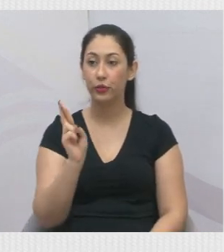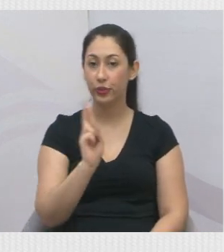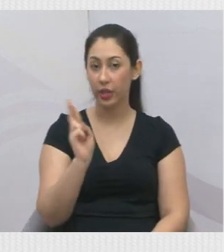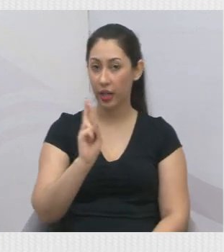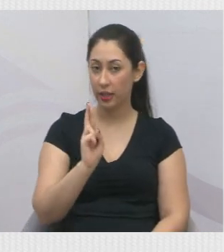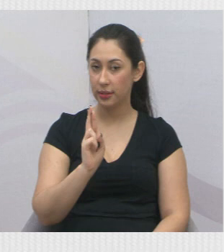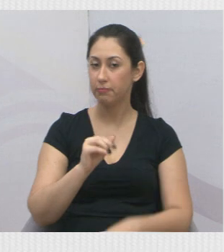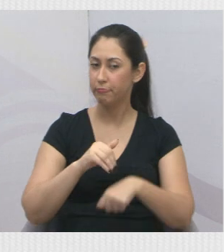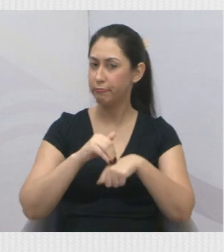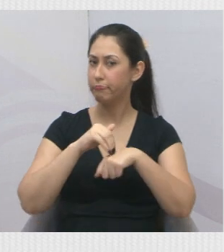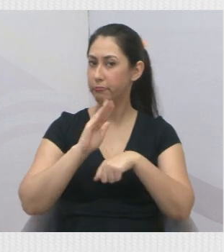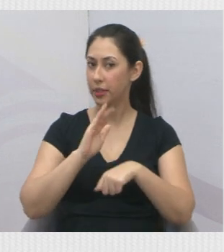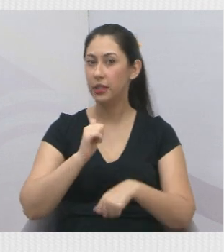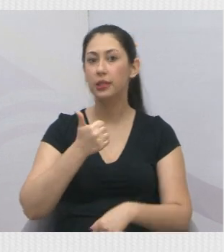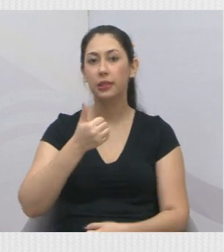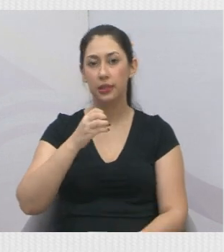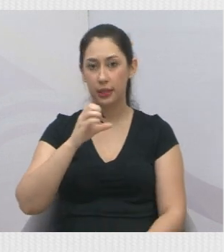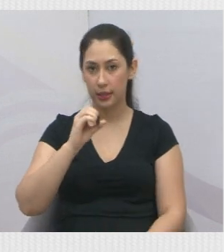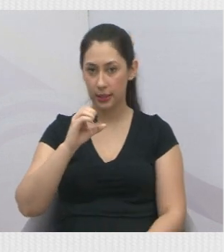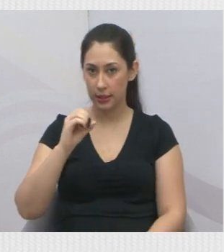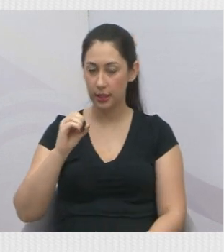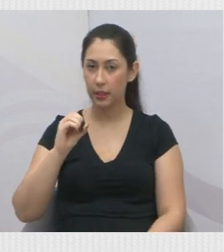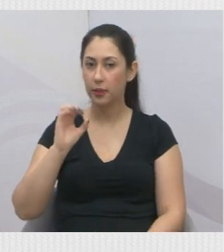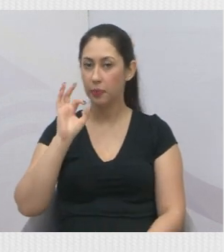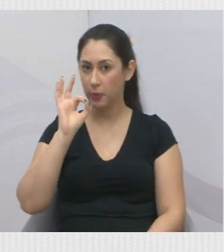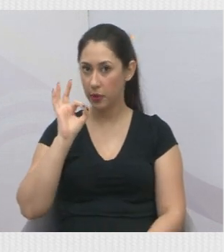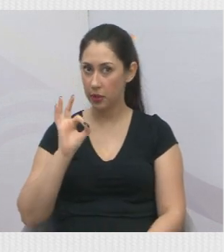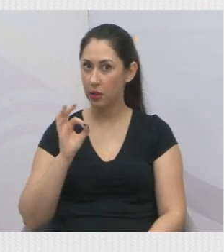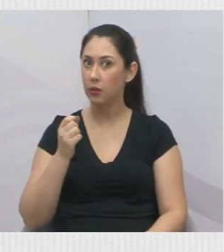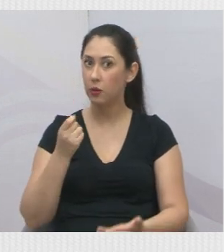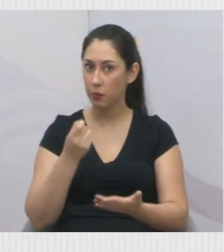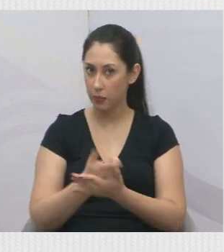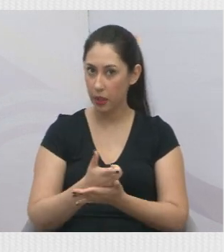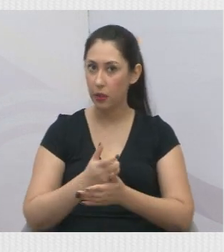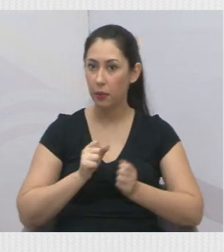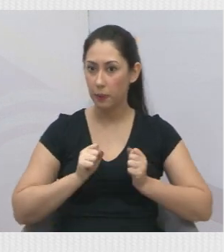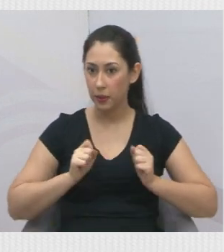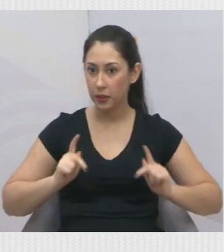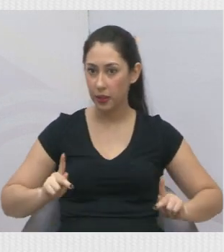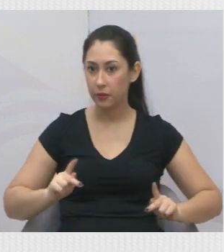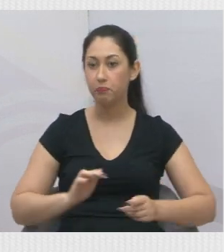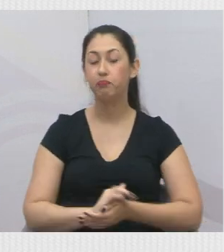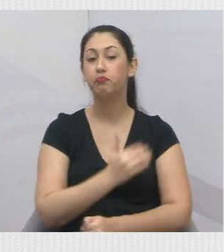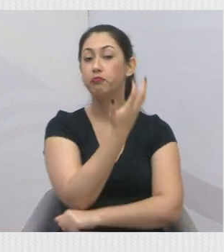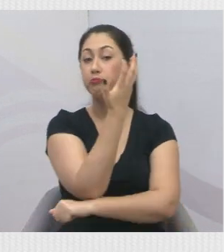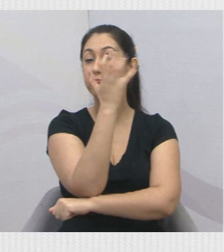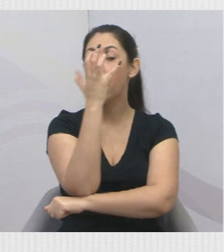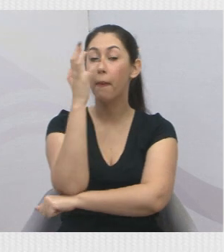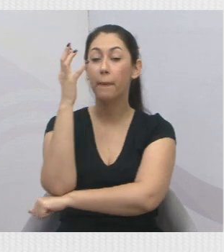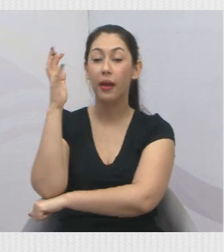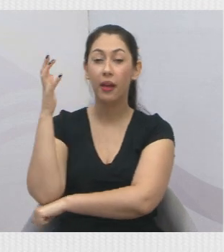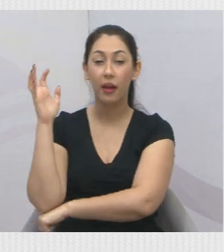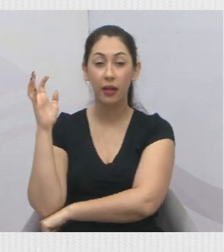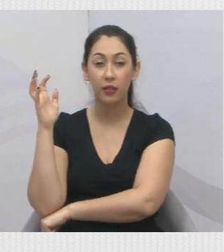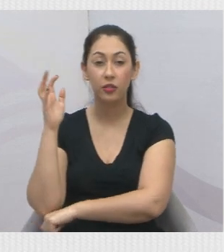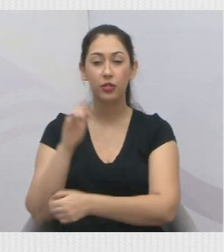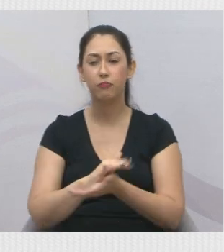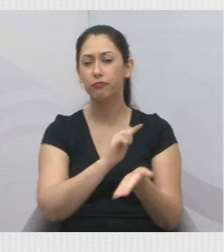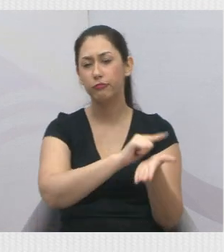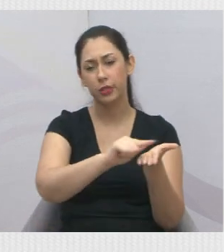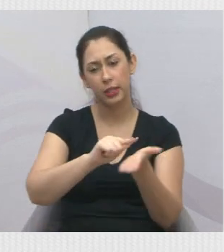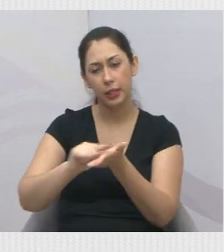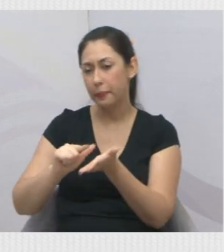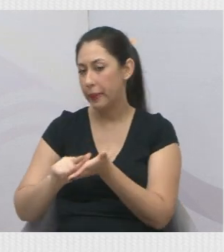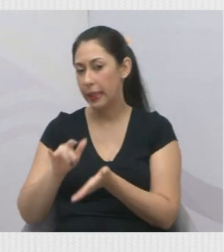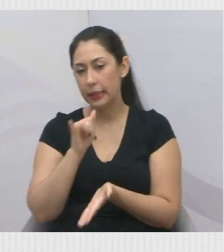R$ 115.161.000, 116% gastos previdenciários. Gestão Ambiental, que é a questão da limpeza pública